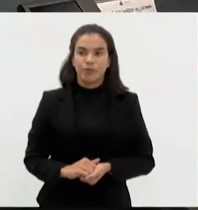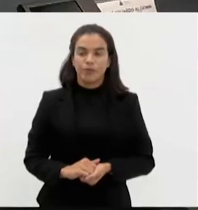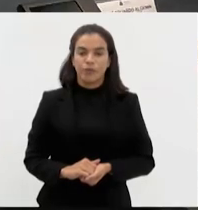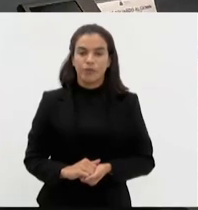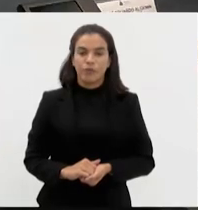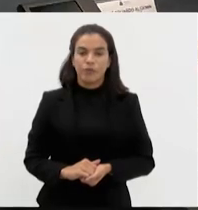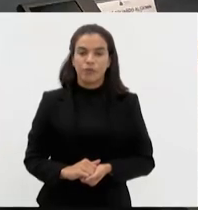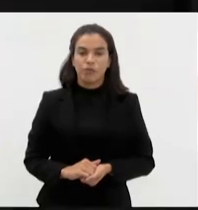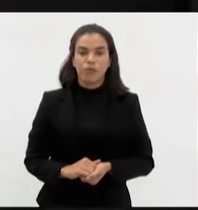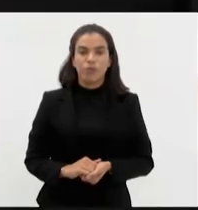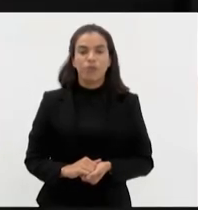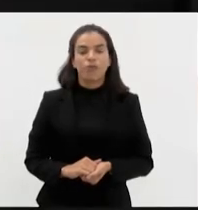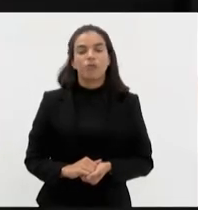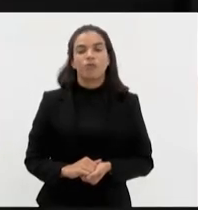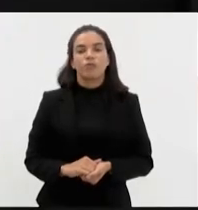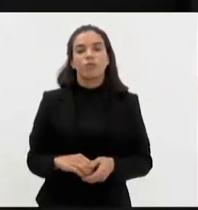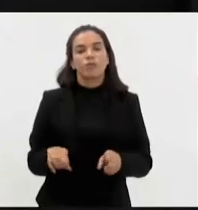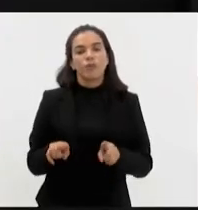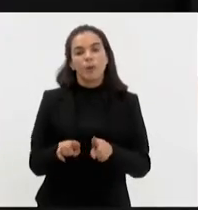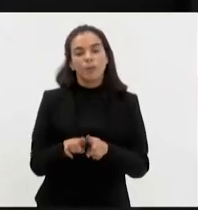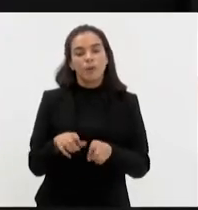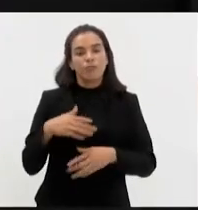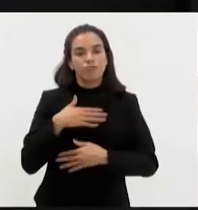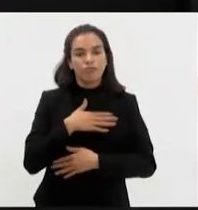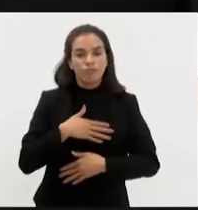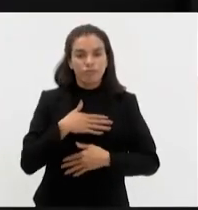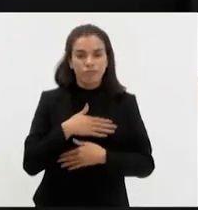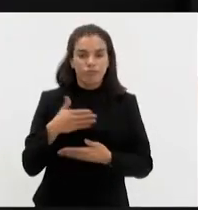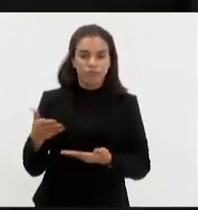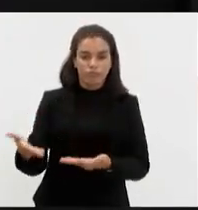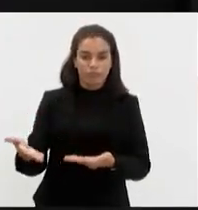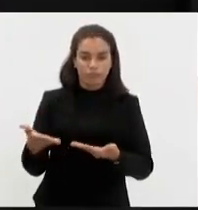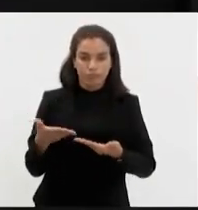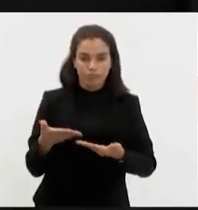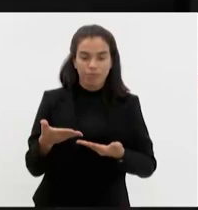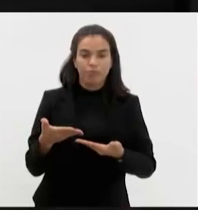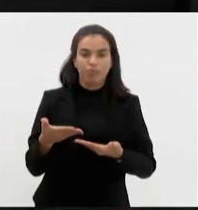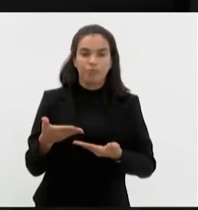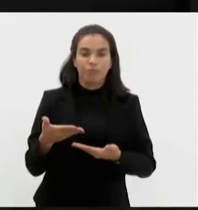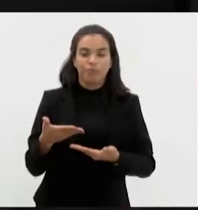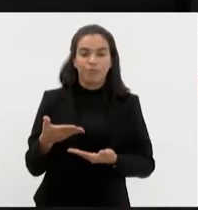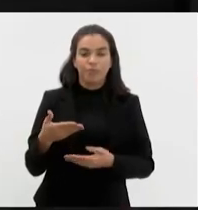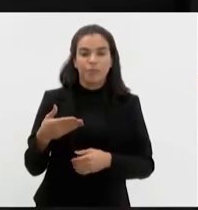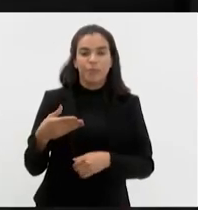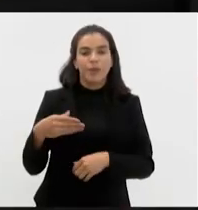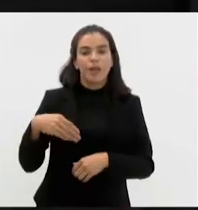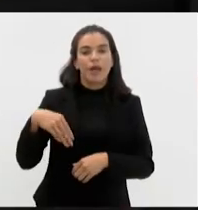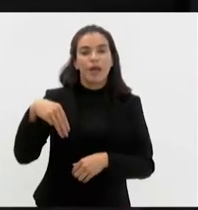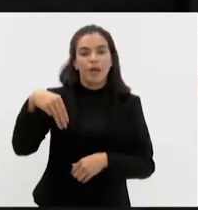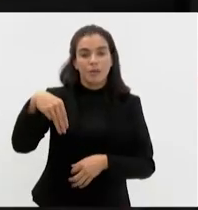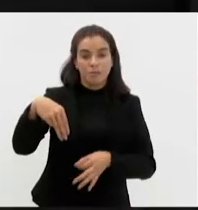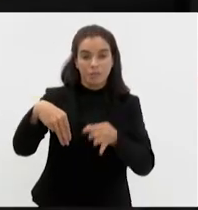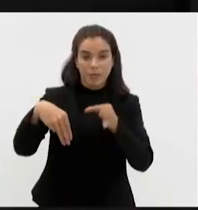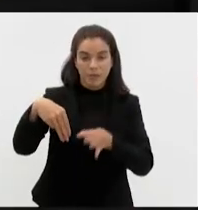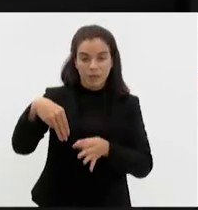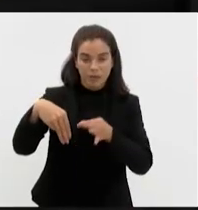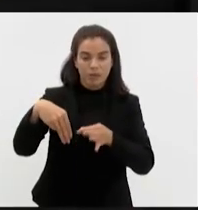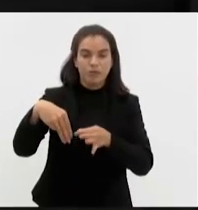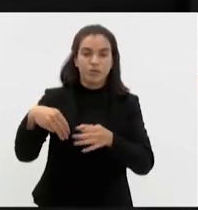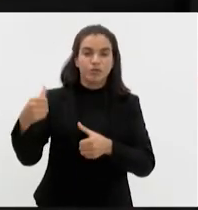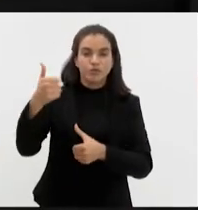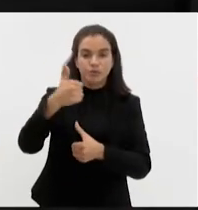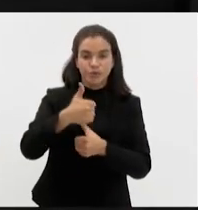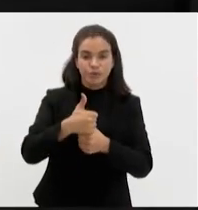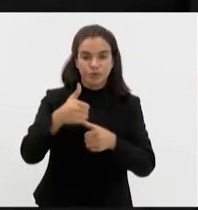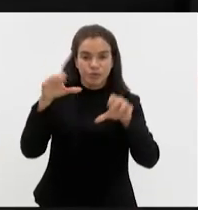por fim gostaria também de convidar a nossa querida ministra substituta do Tribunal Superior Eleitoral